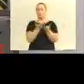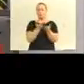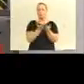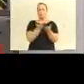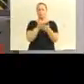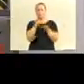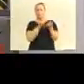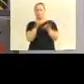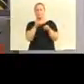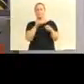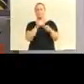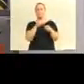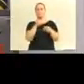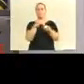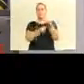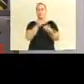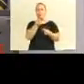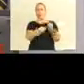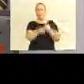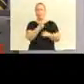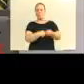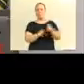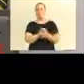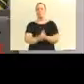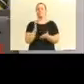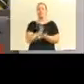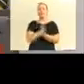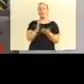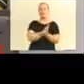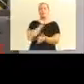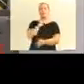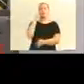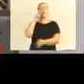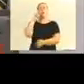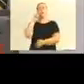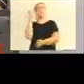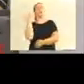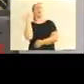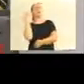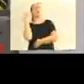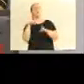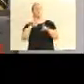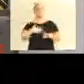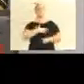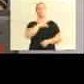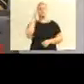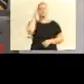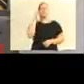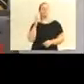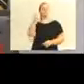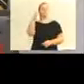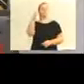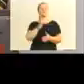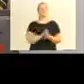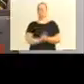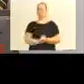Econômico. Enquanto alguns pensam no passado, o prefeito Napoleão pensa no futuro. Porque esse Plano